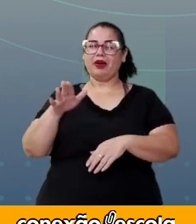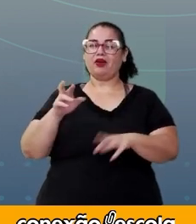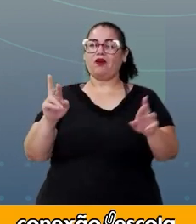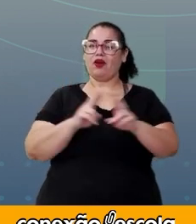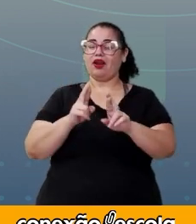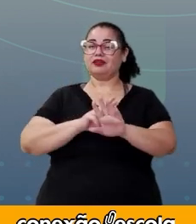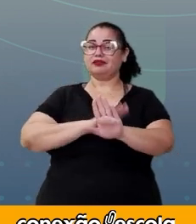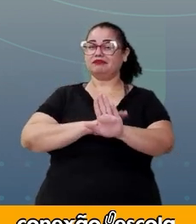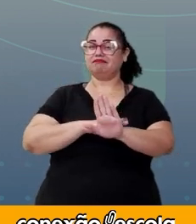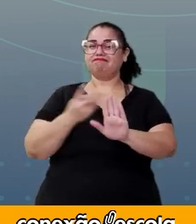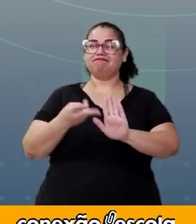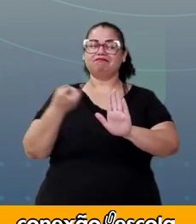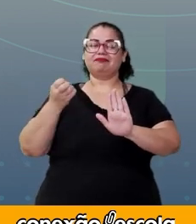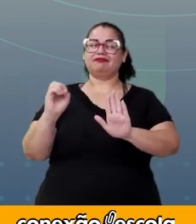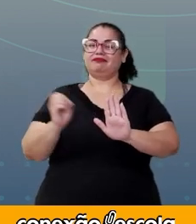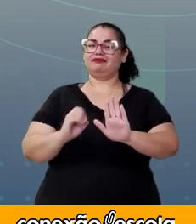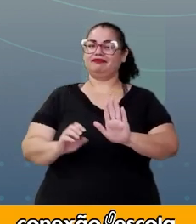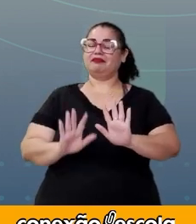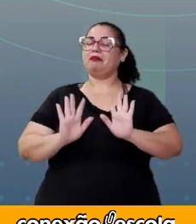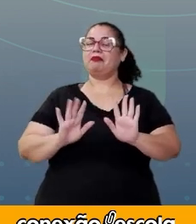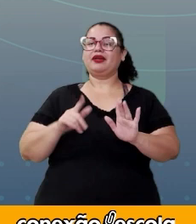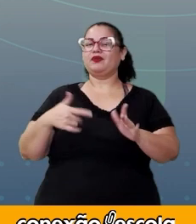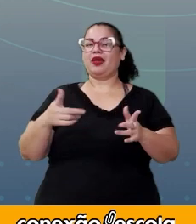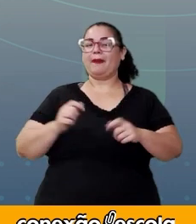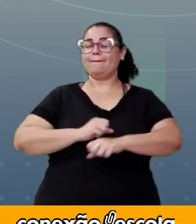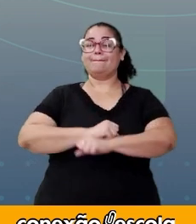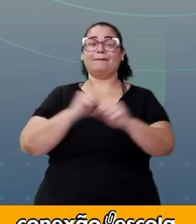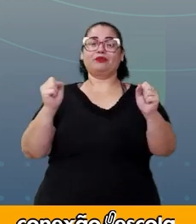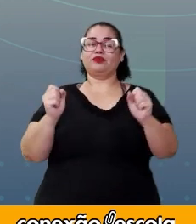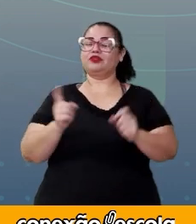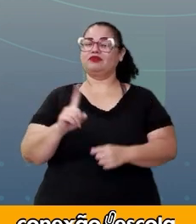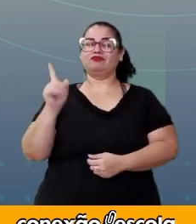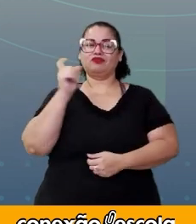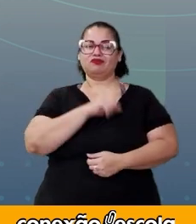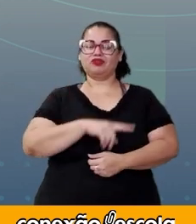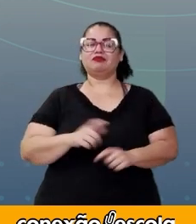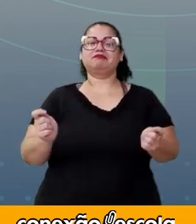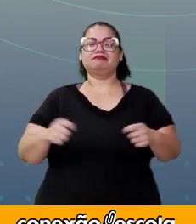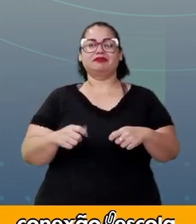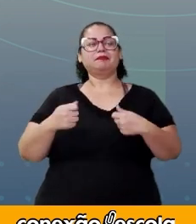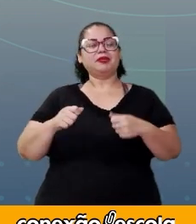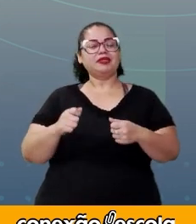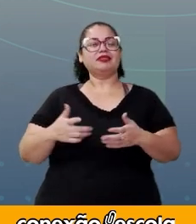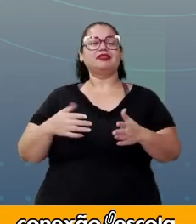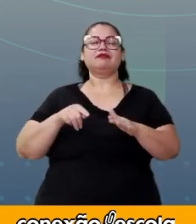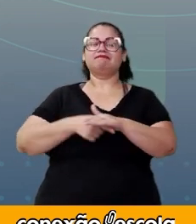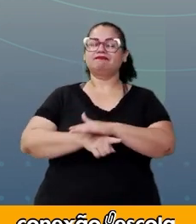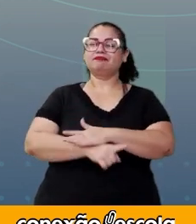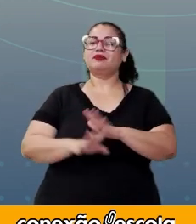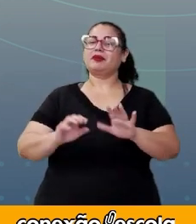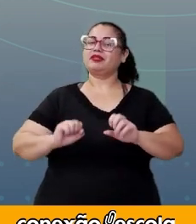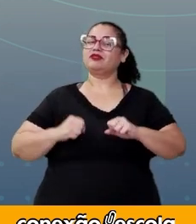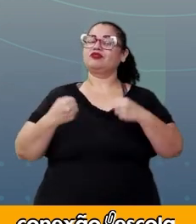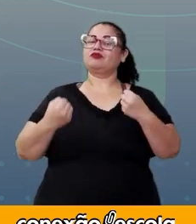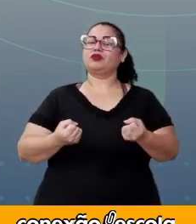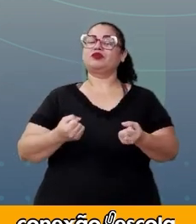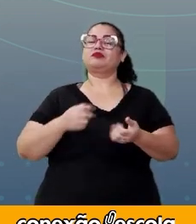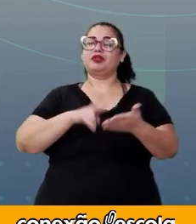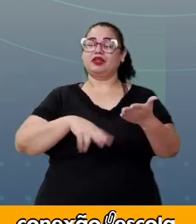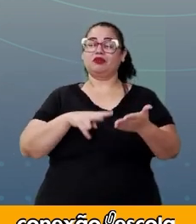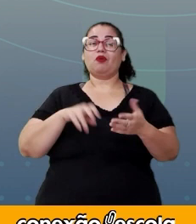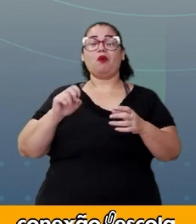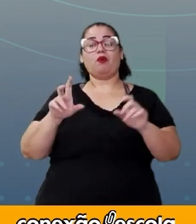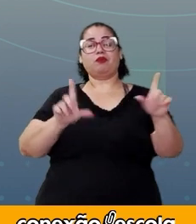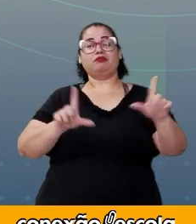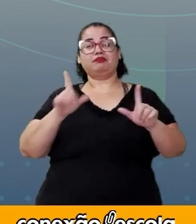relação implícita, né? Mas não é uma coisa impossível e difícil, ela só exige um pouco mais de esforço do leitor